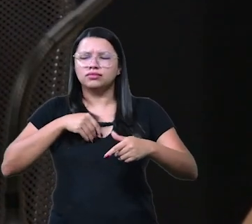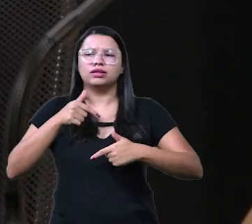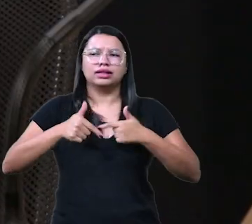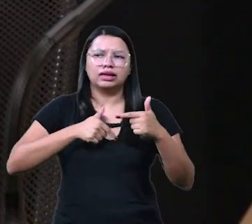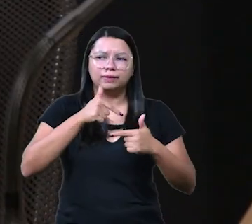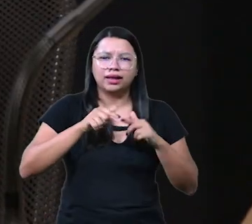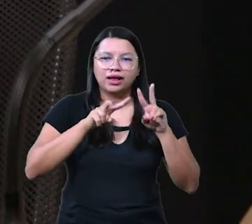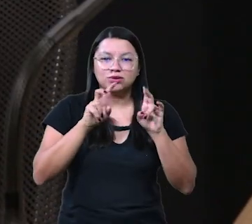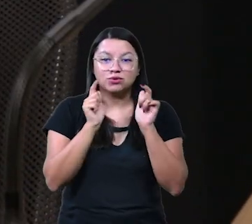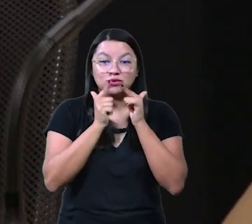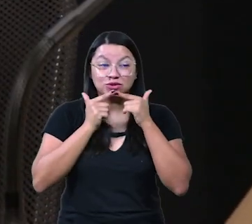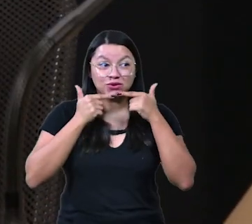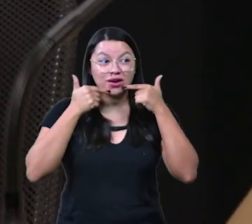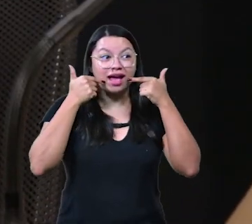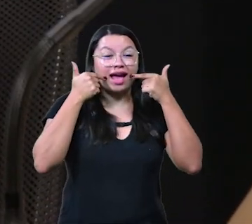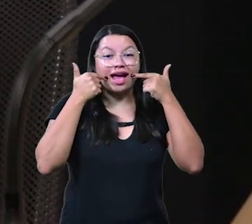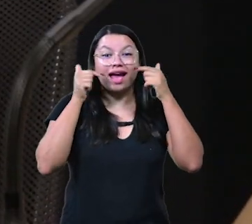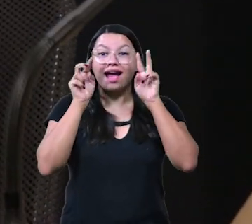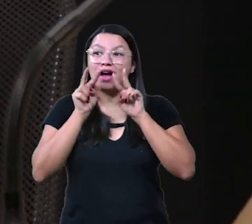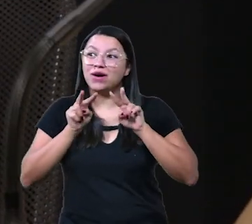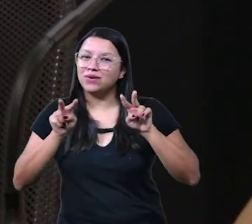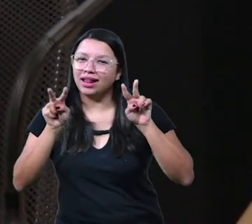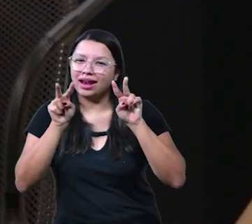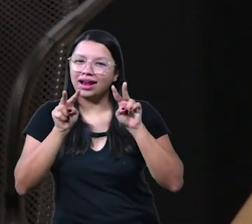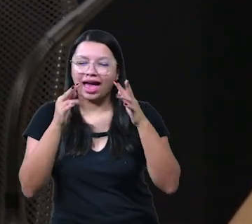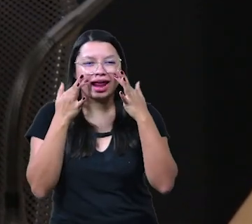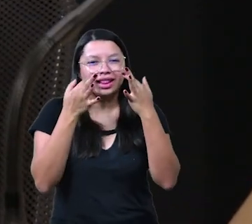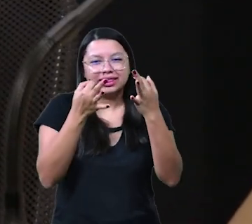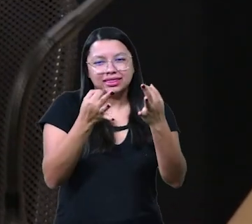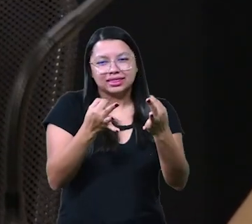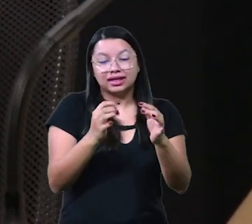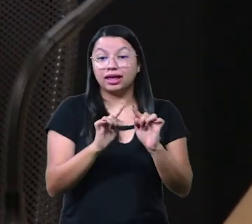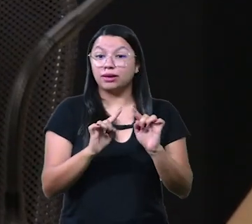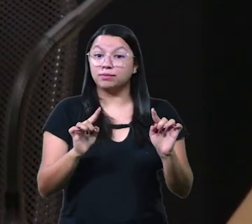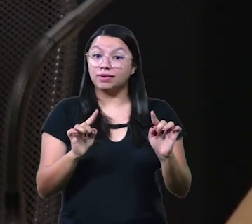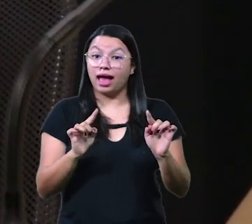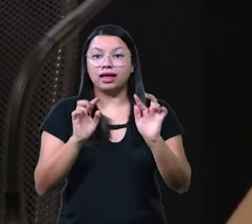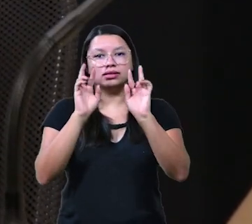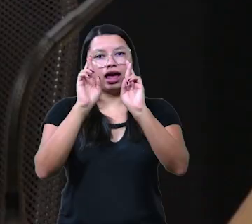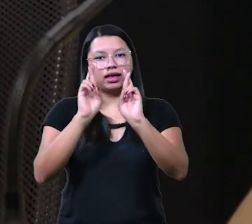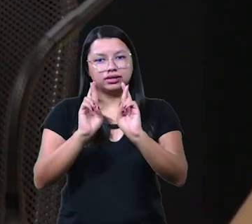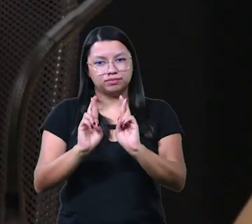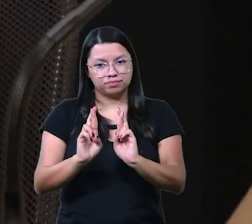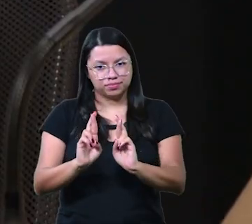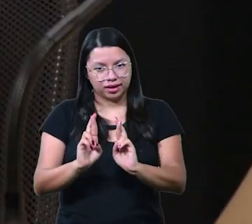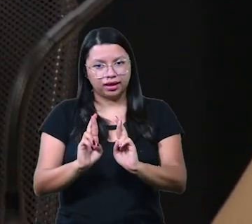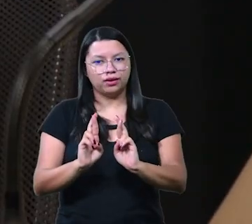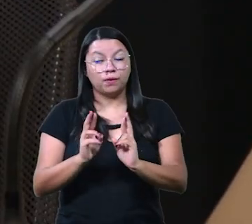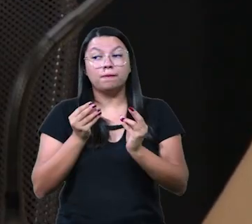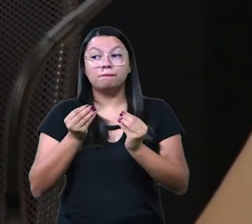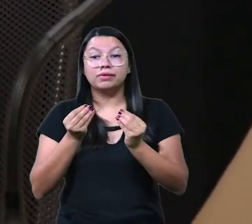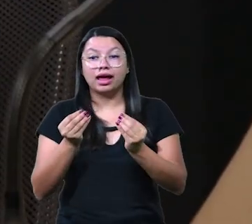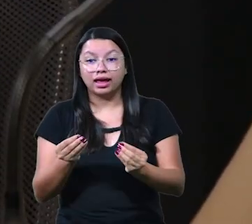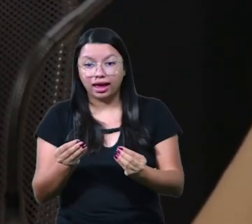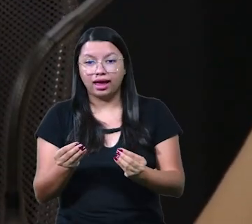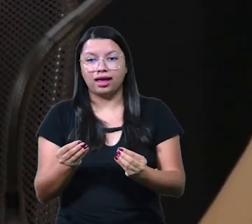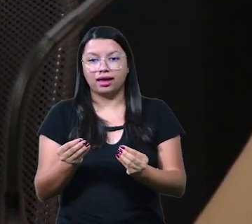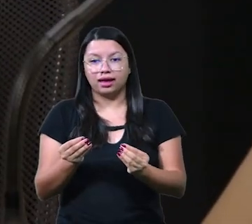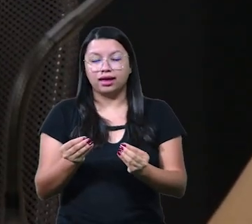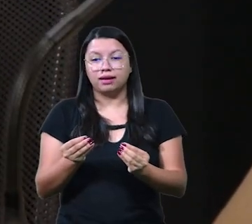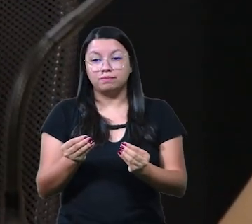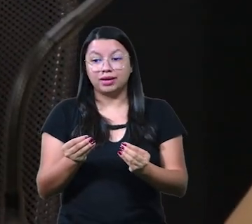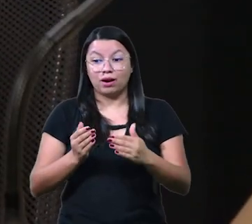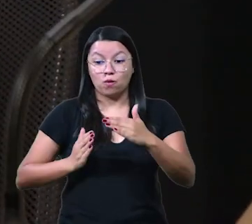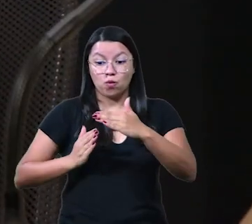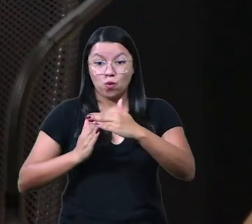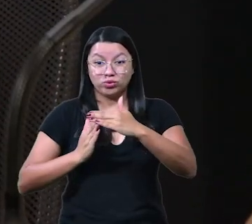questão do sorriso, do olhar, da atenção, né? Mas sempre com muito respeito para que não vá para para que não